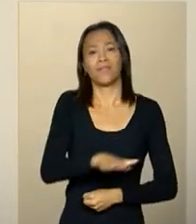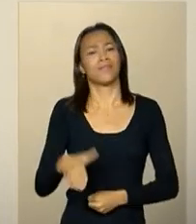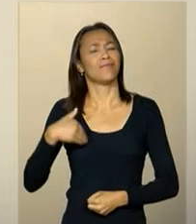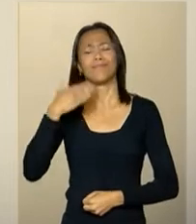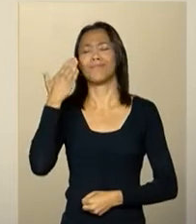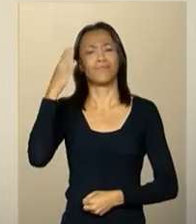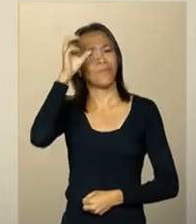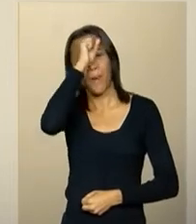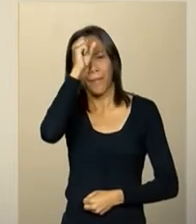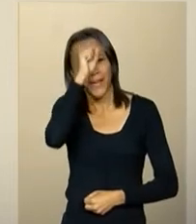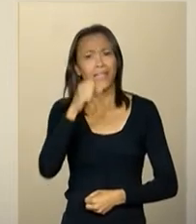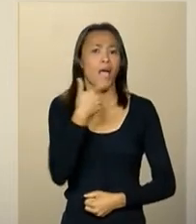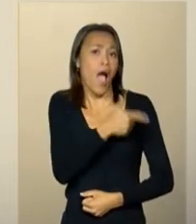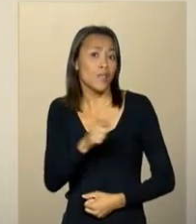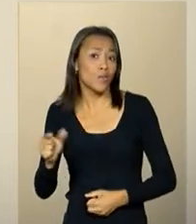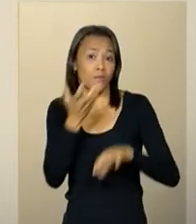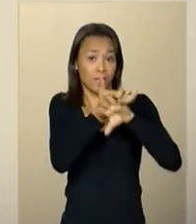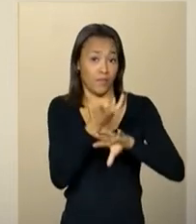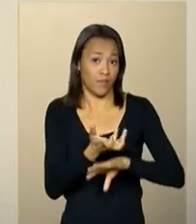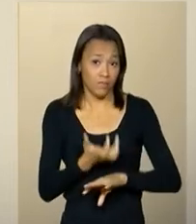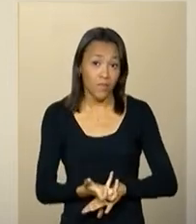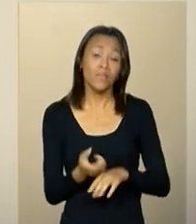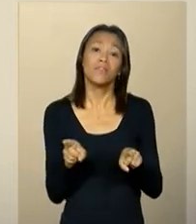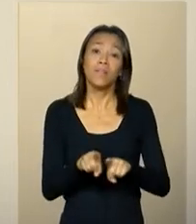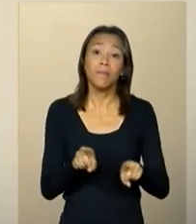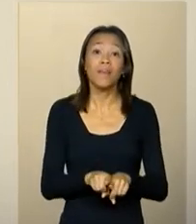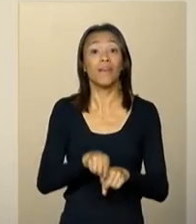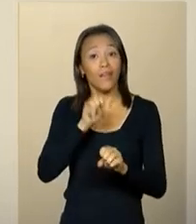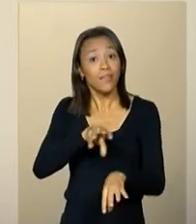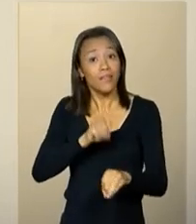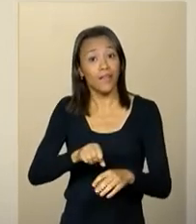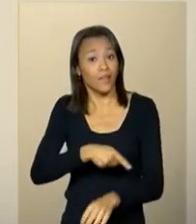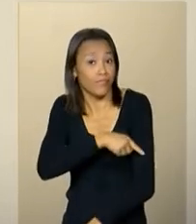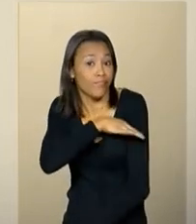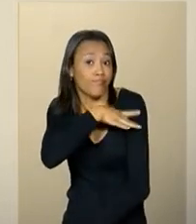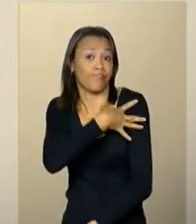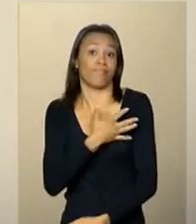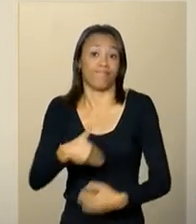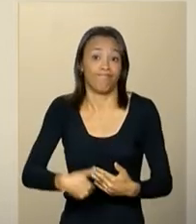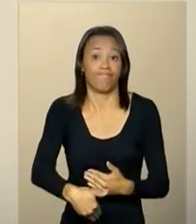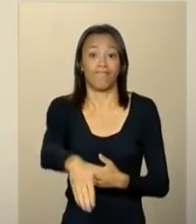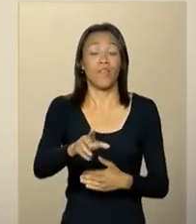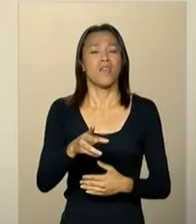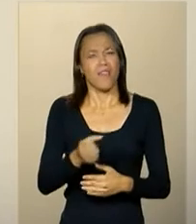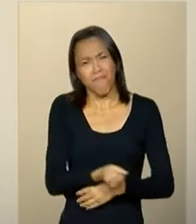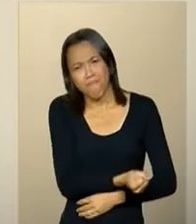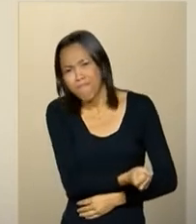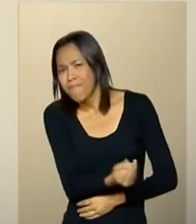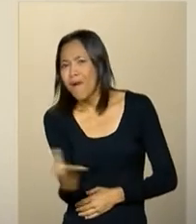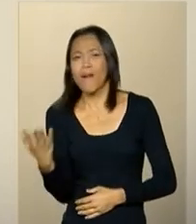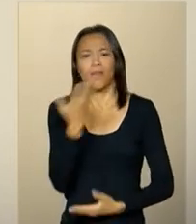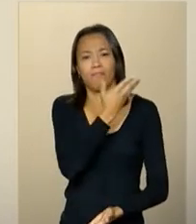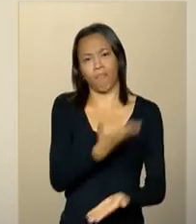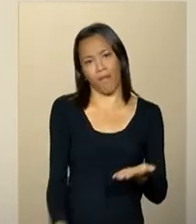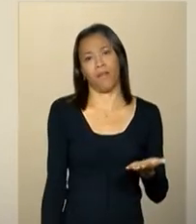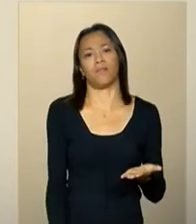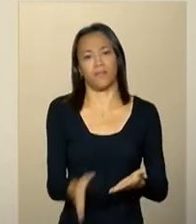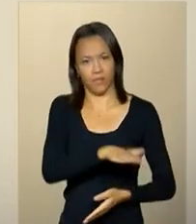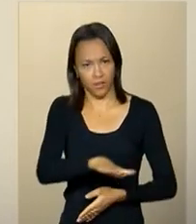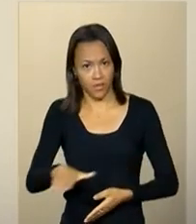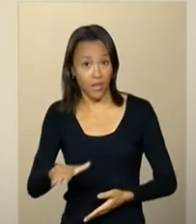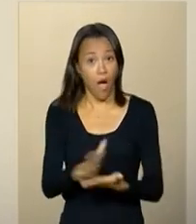conseguem aprender as outras matérias ensinadas nos anos seguintes e muitas são reprovadas